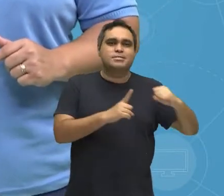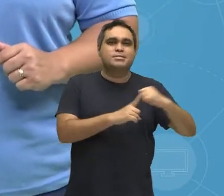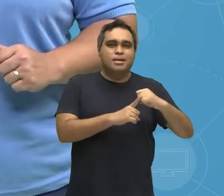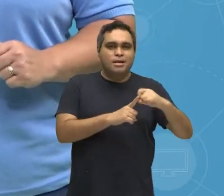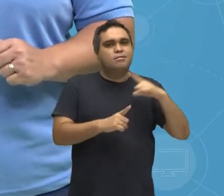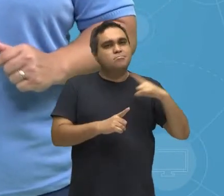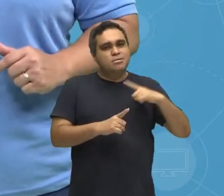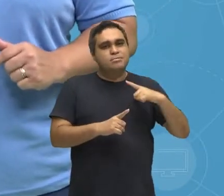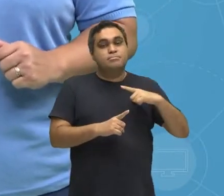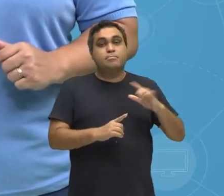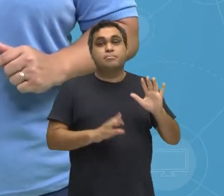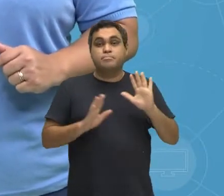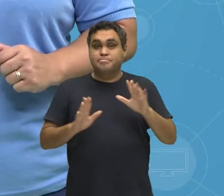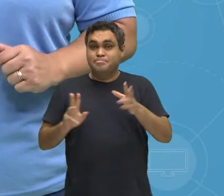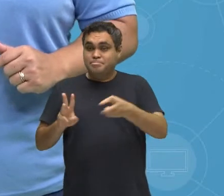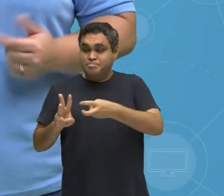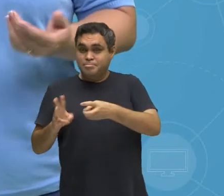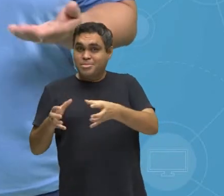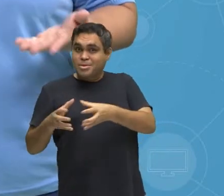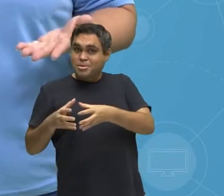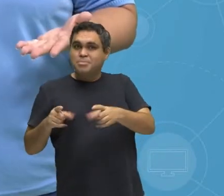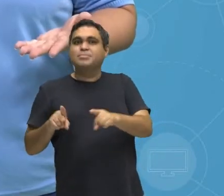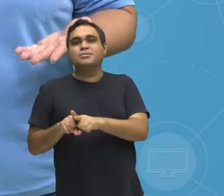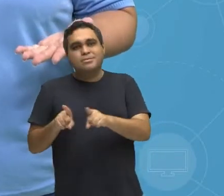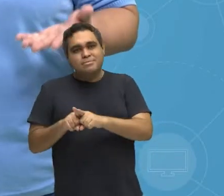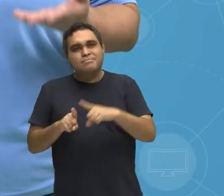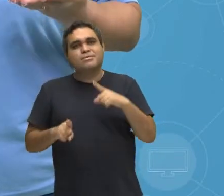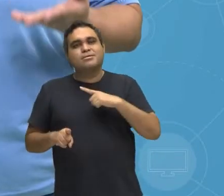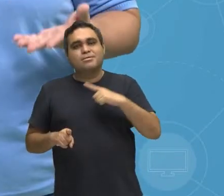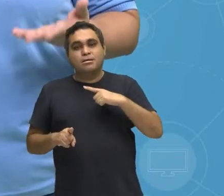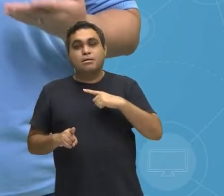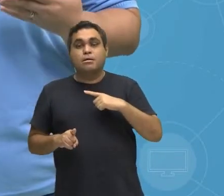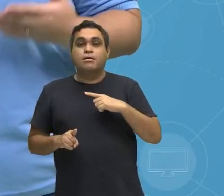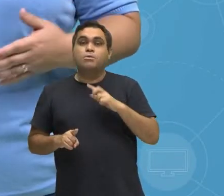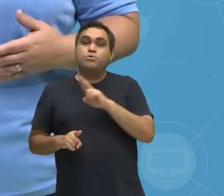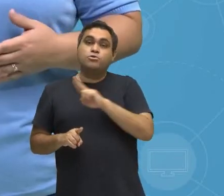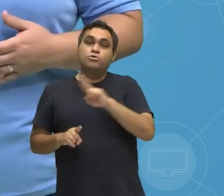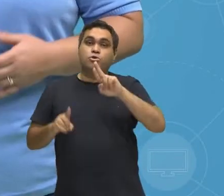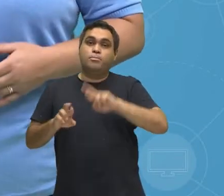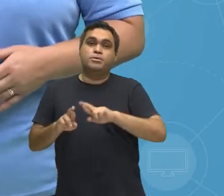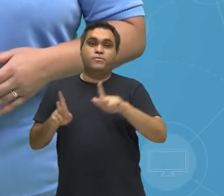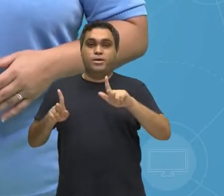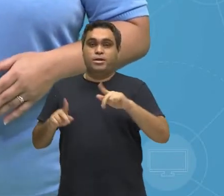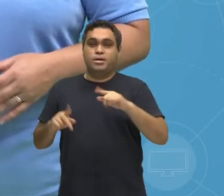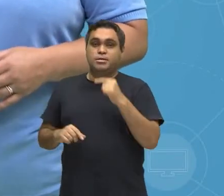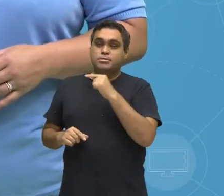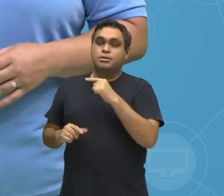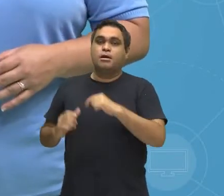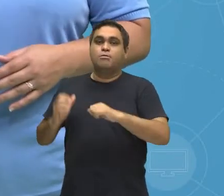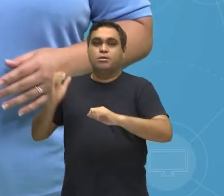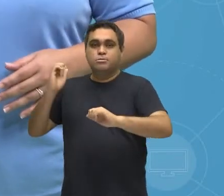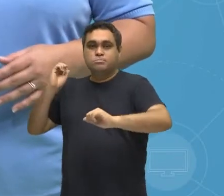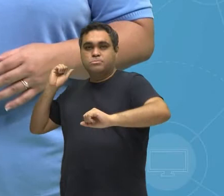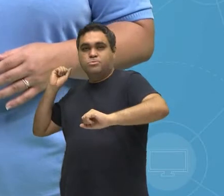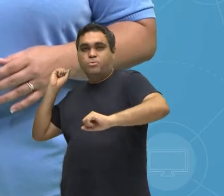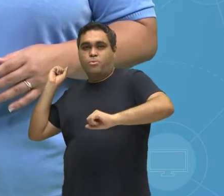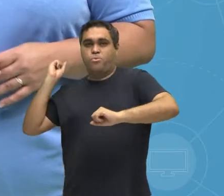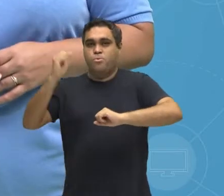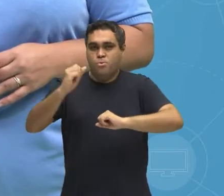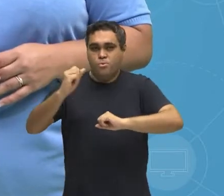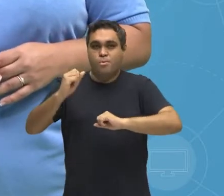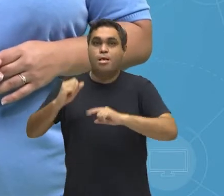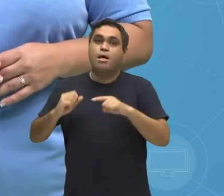Indígenas também tem esse esporte, mas no caso se chama arremesso de lança. Ela é uma prova